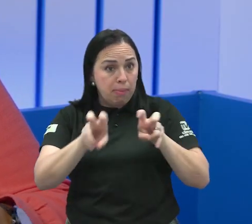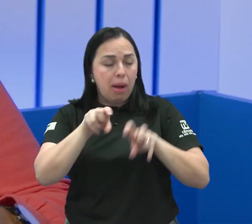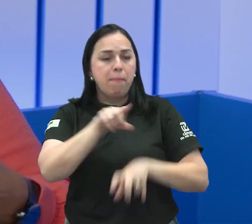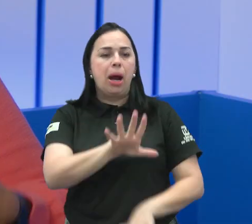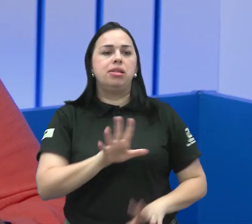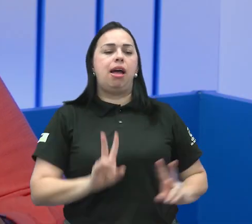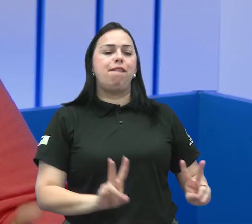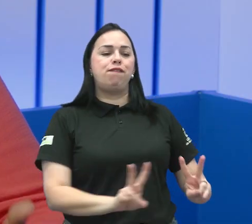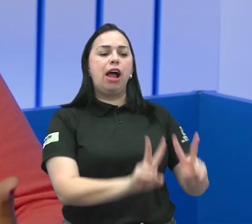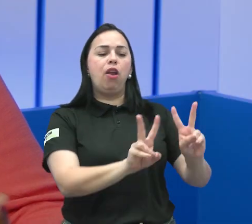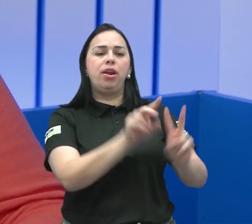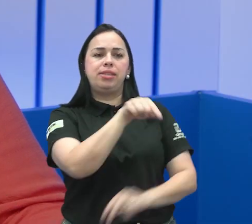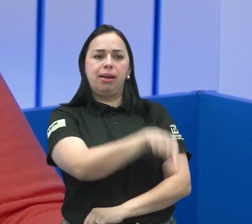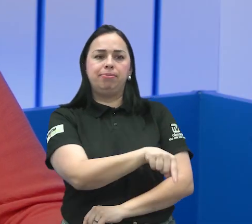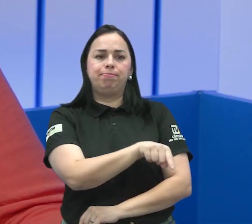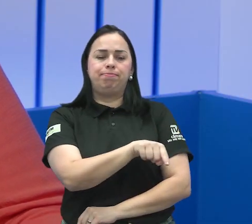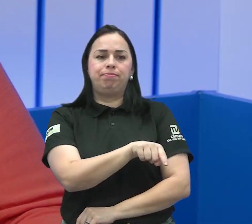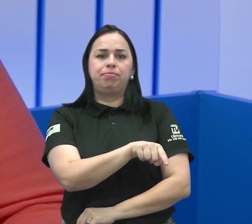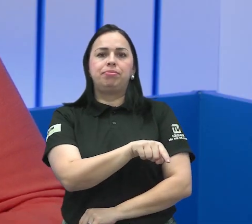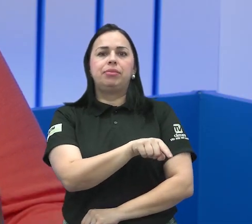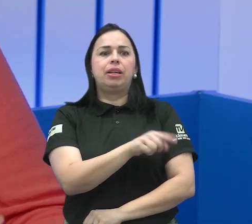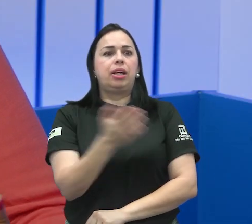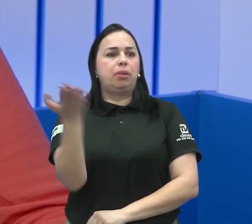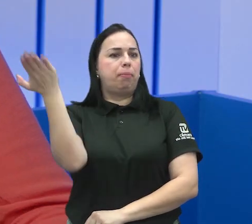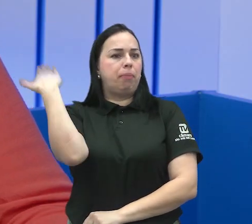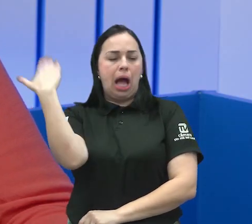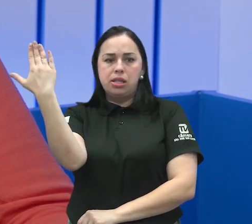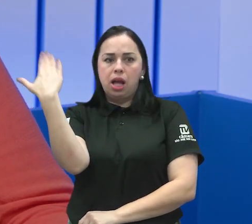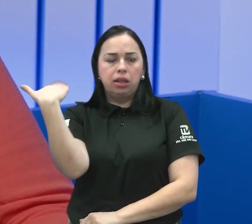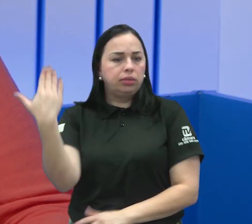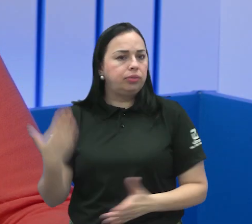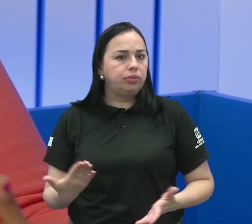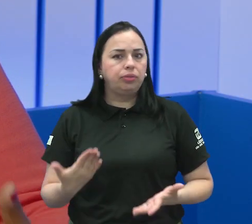é a revalorização desses saberes que foram